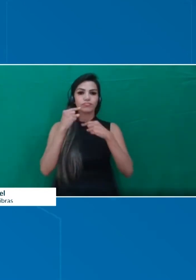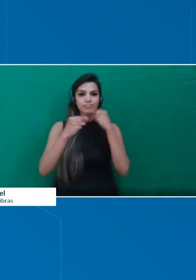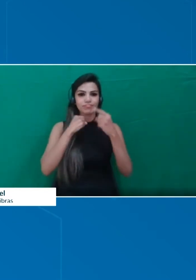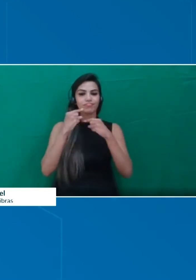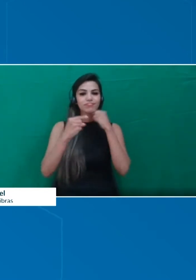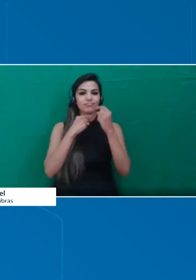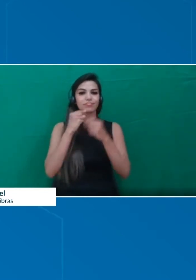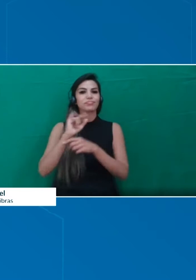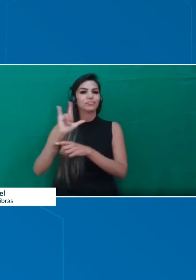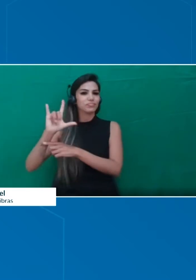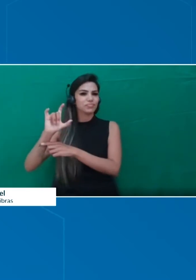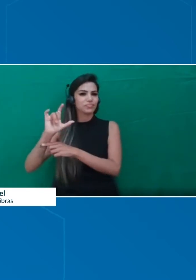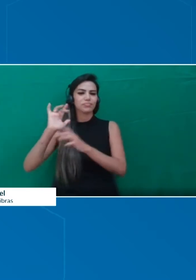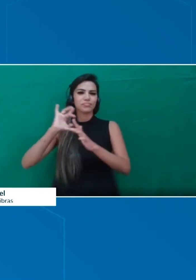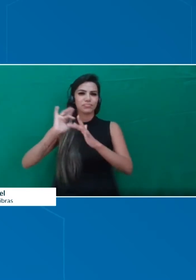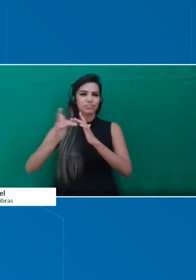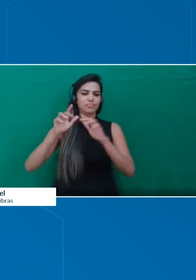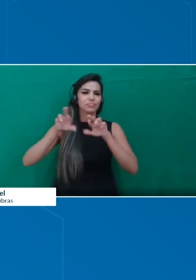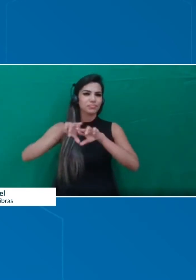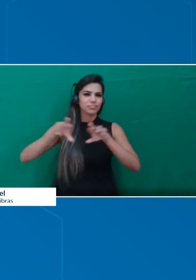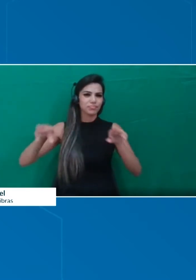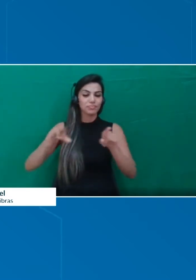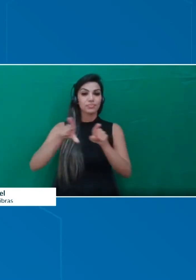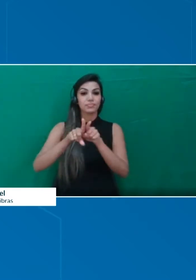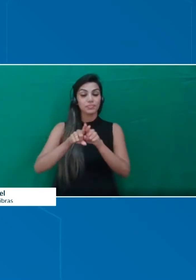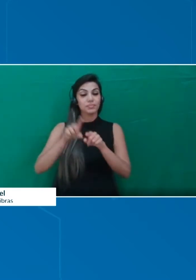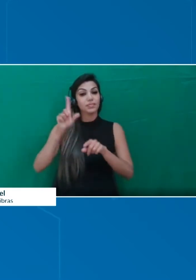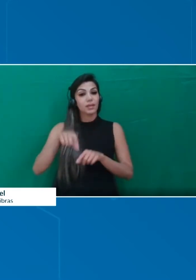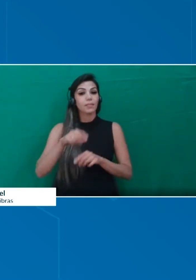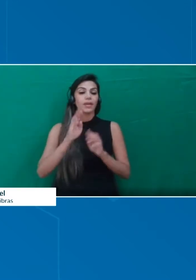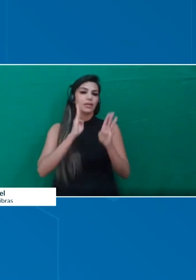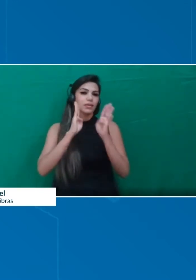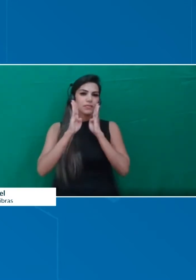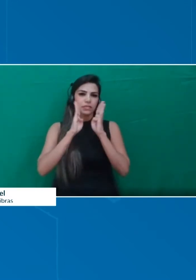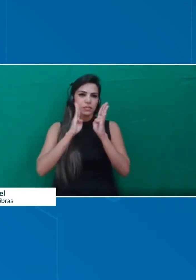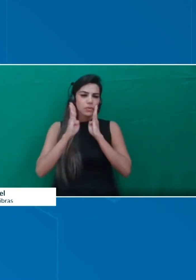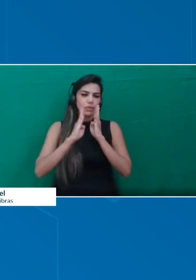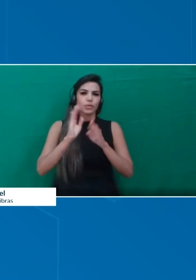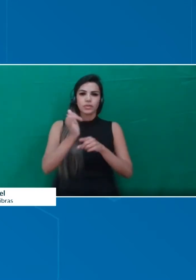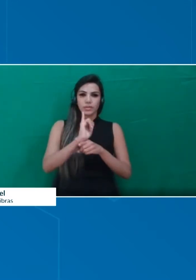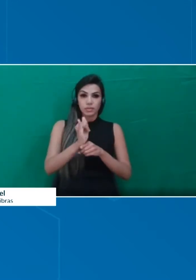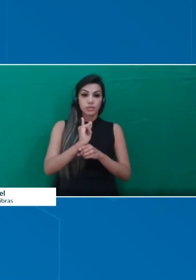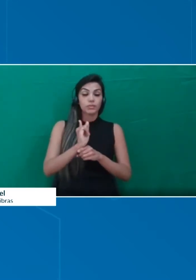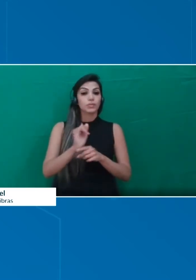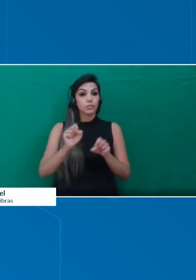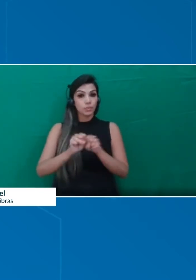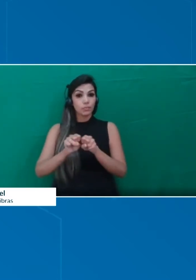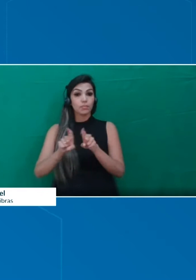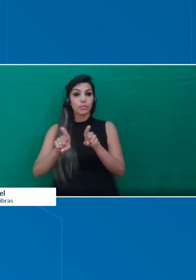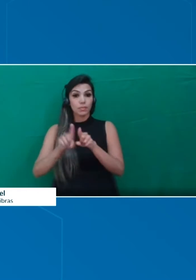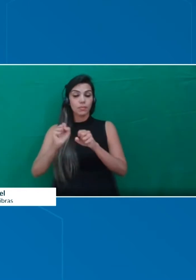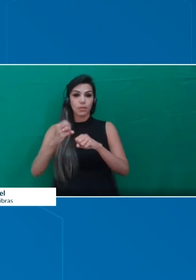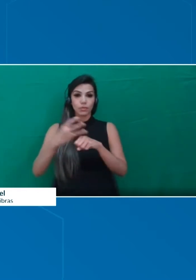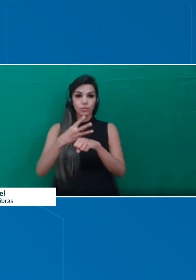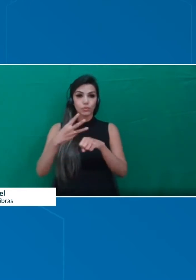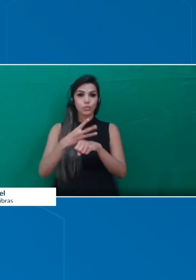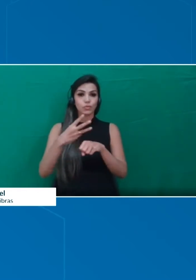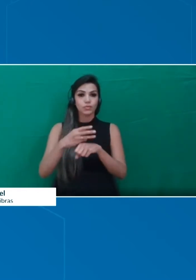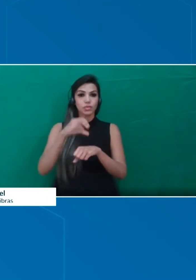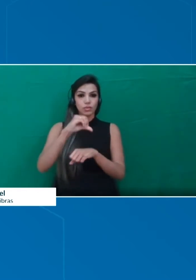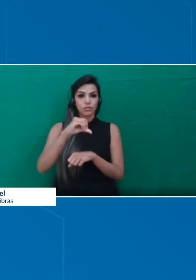pelo aplicativo da TV UFG. Se você também preferir, pode mandar pelo WhatsApp 99181